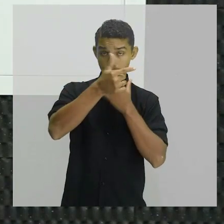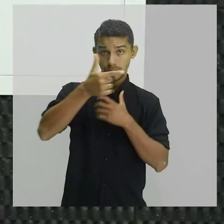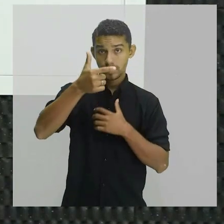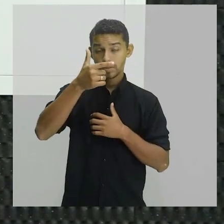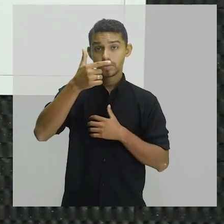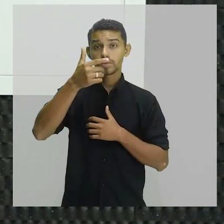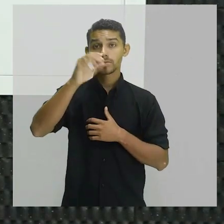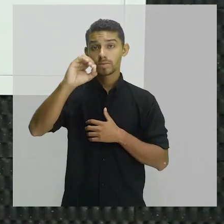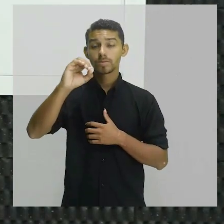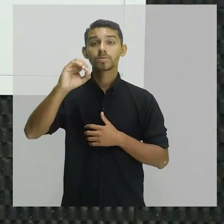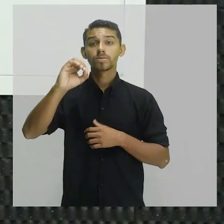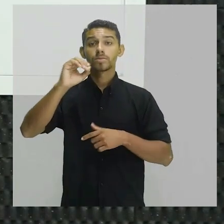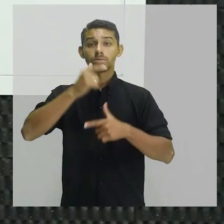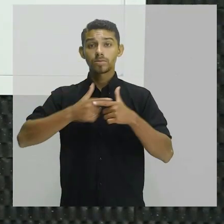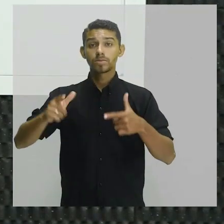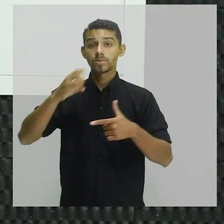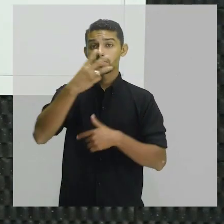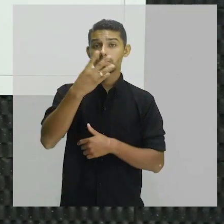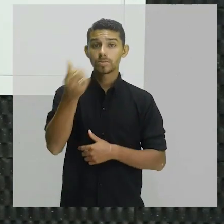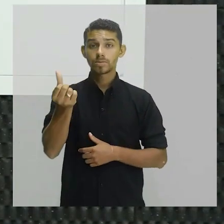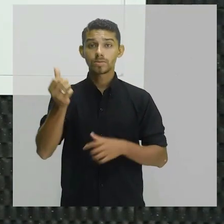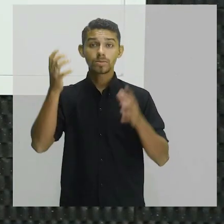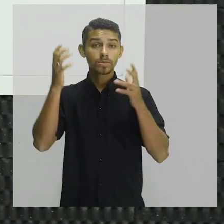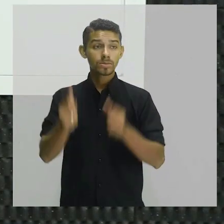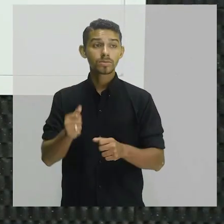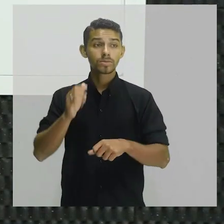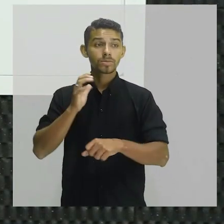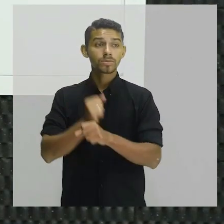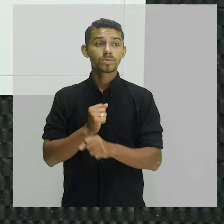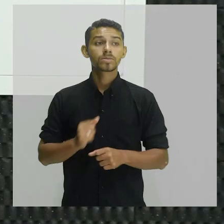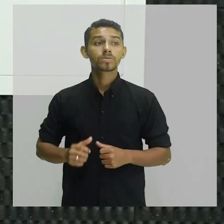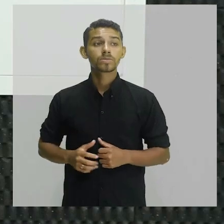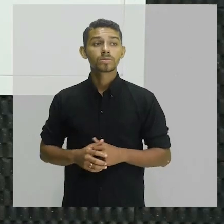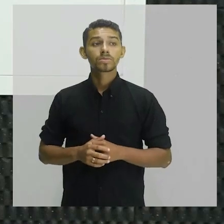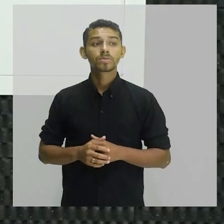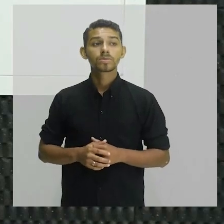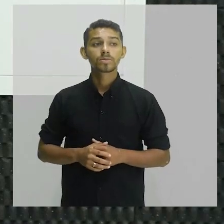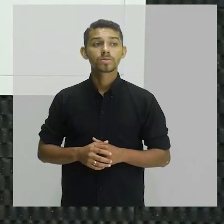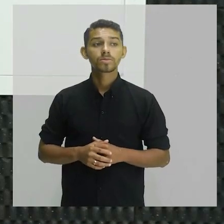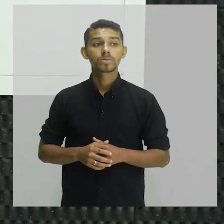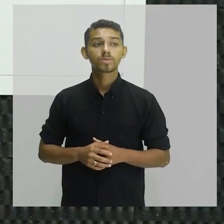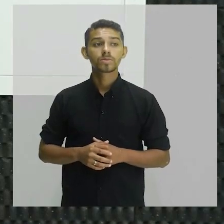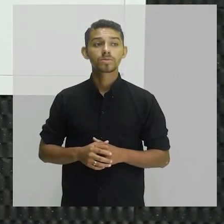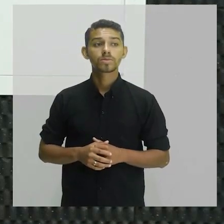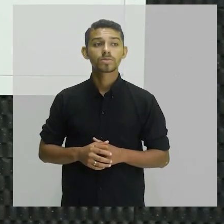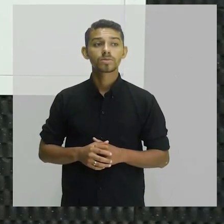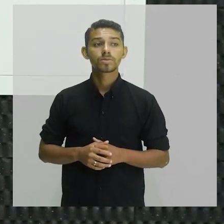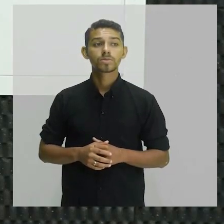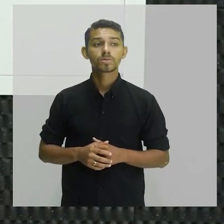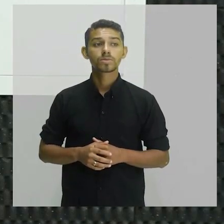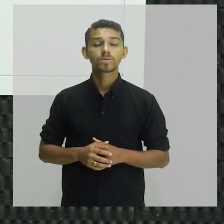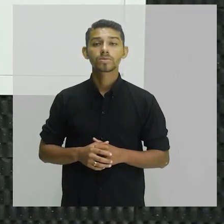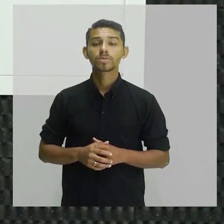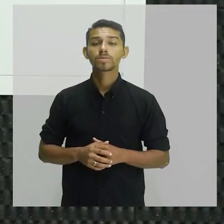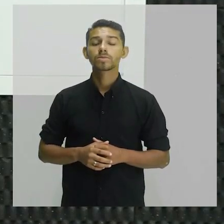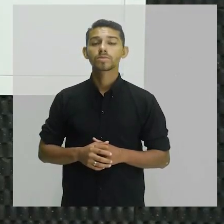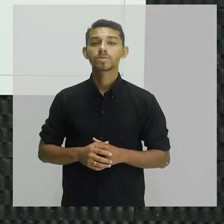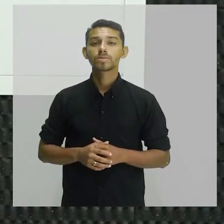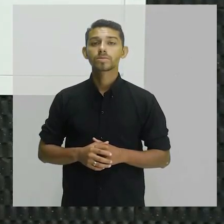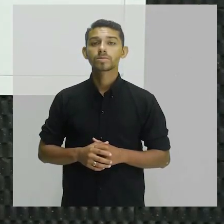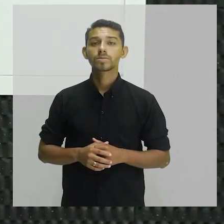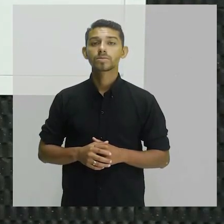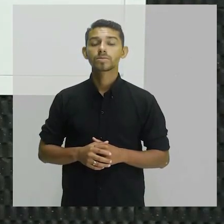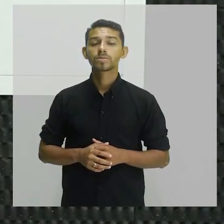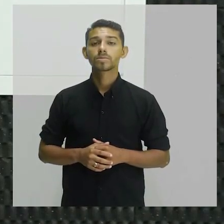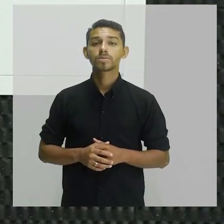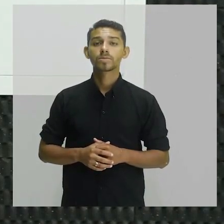Que vai dar o 72, né? 36 vezes 2 dá 72, então sobra 0, e esse aqui nós podemos fazer